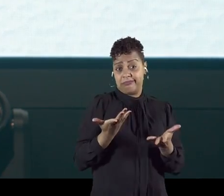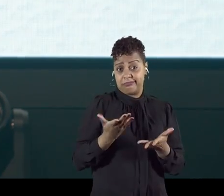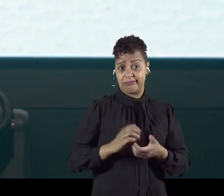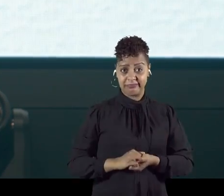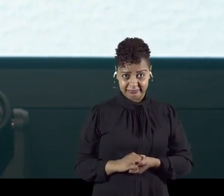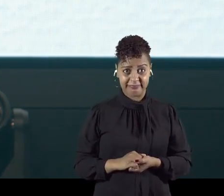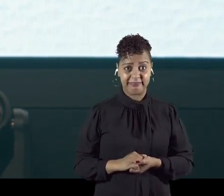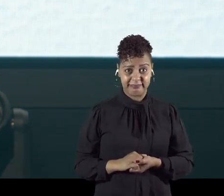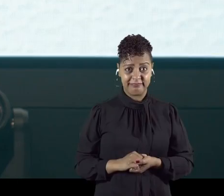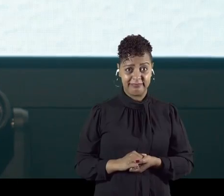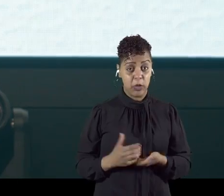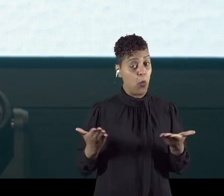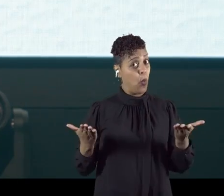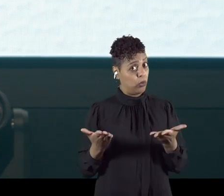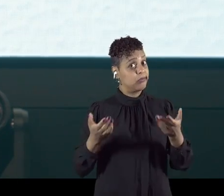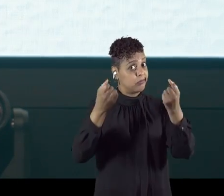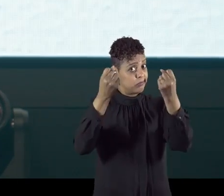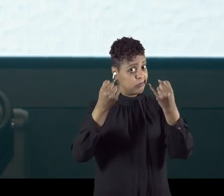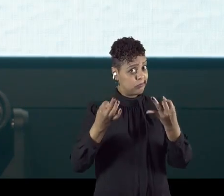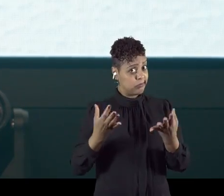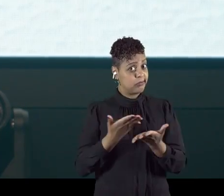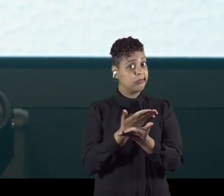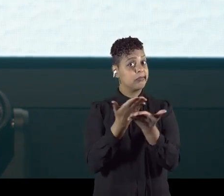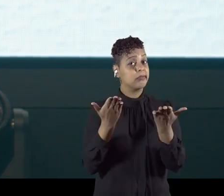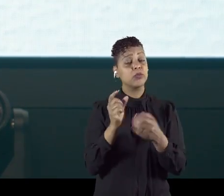e hoje eu quero falar para vocês